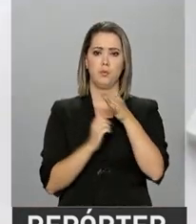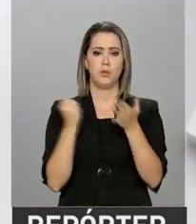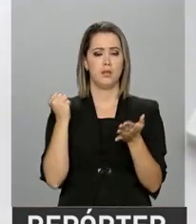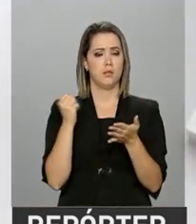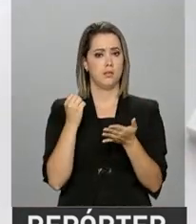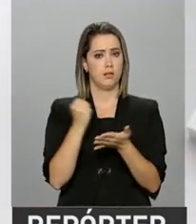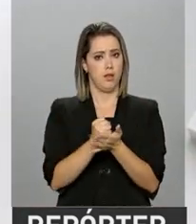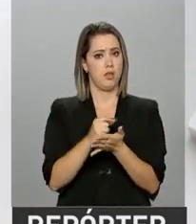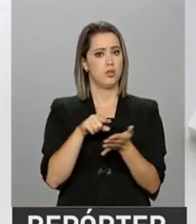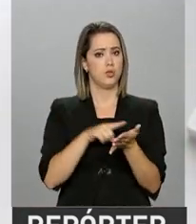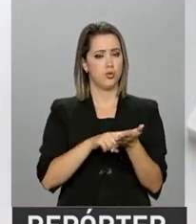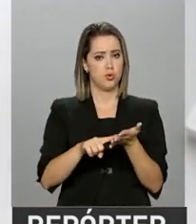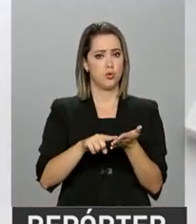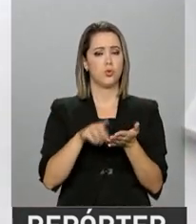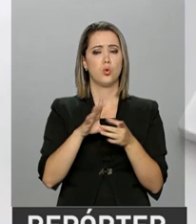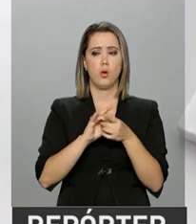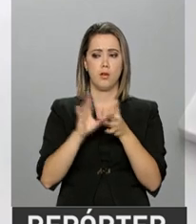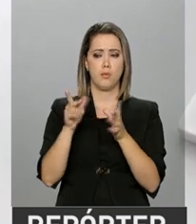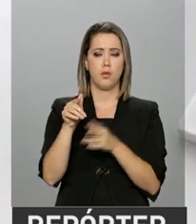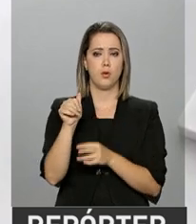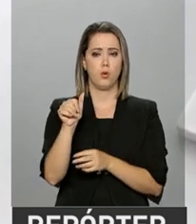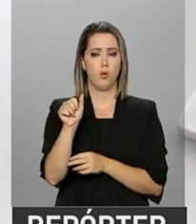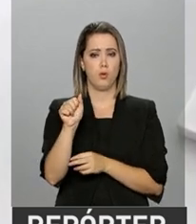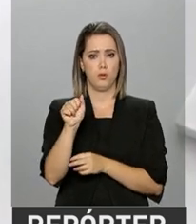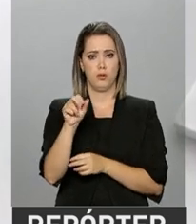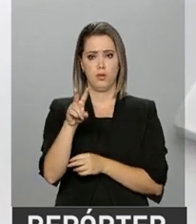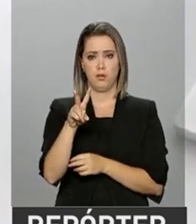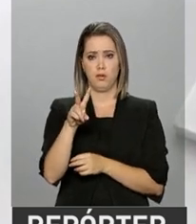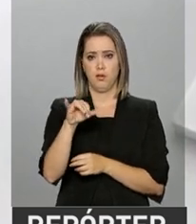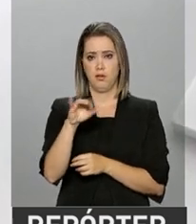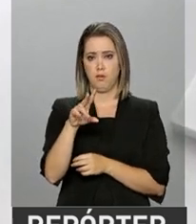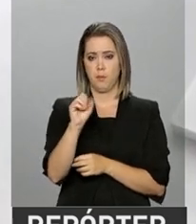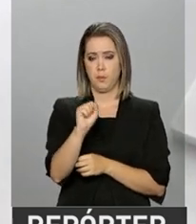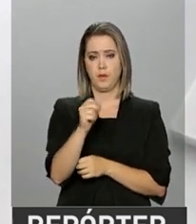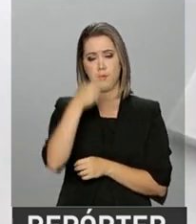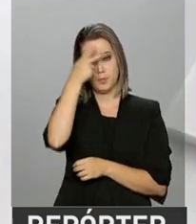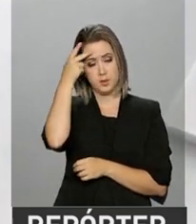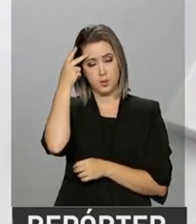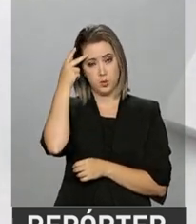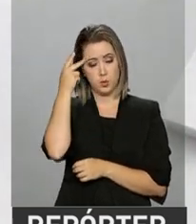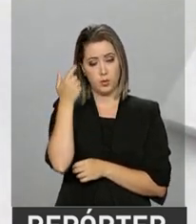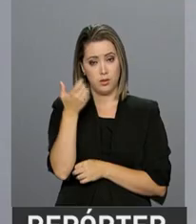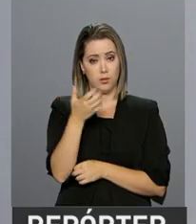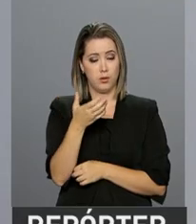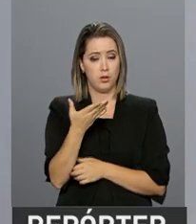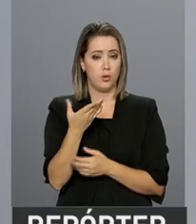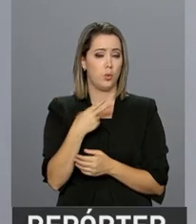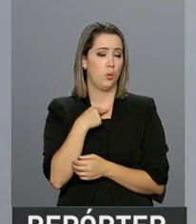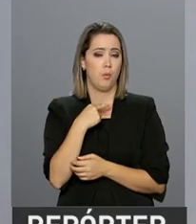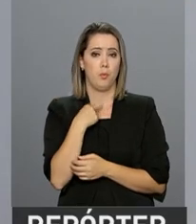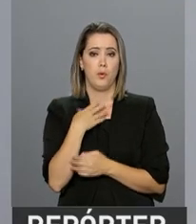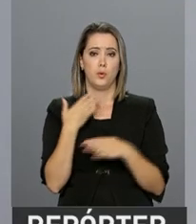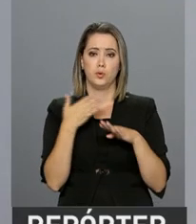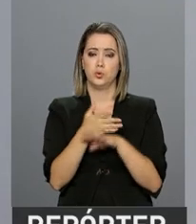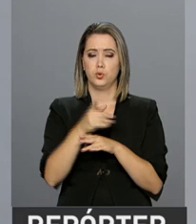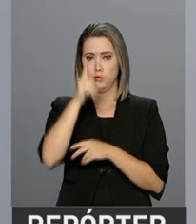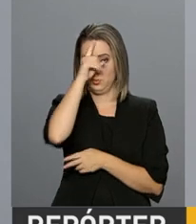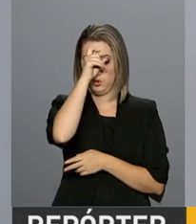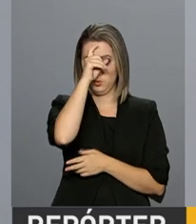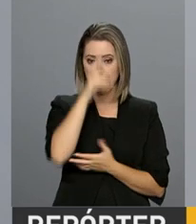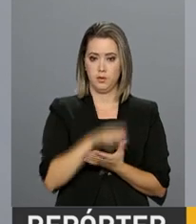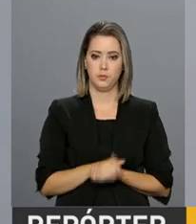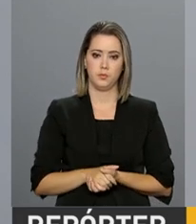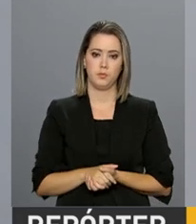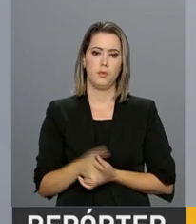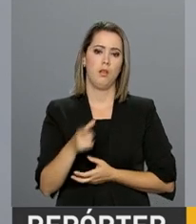na Anvisa o material será mais uma opção para quem não pode fazer o teste na rede pública existem pessoas que não querem